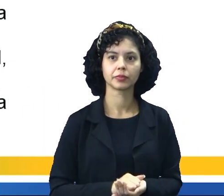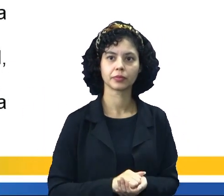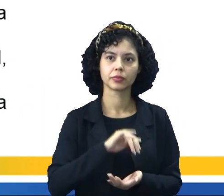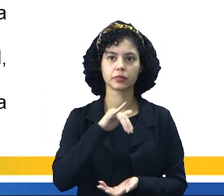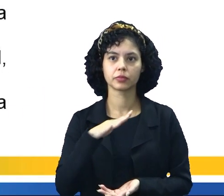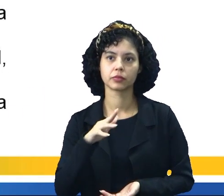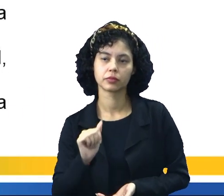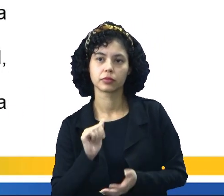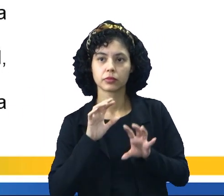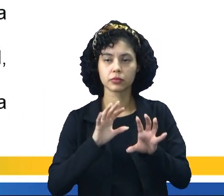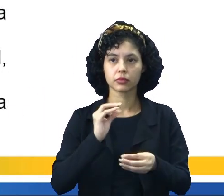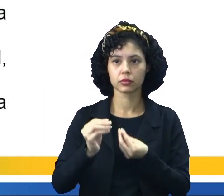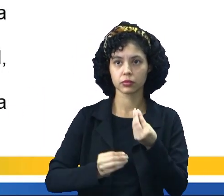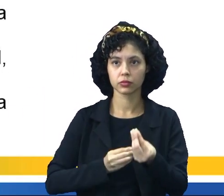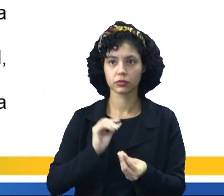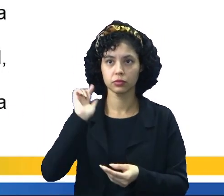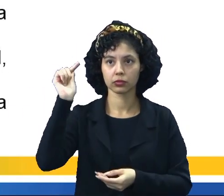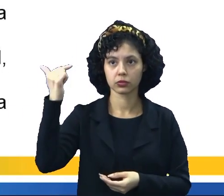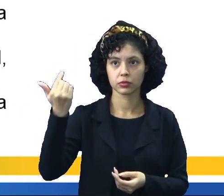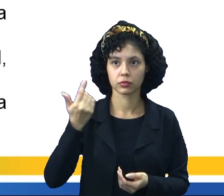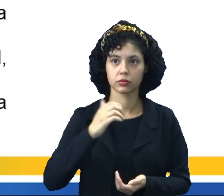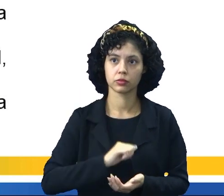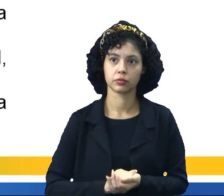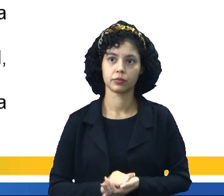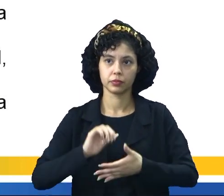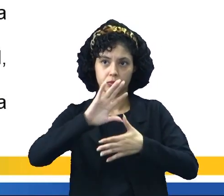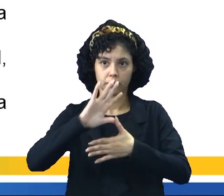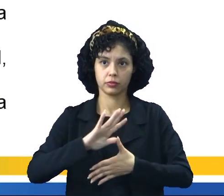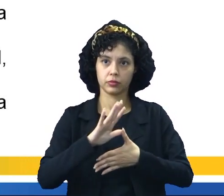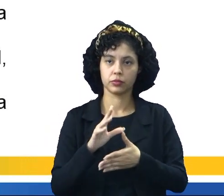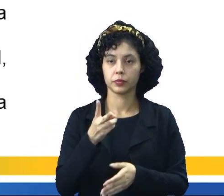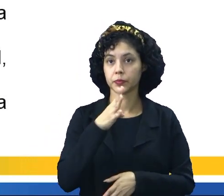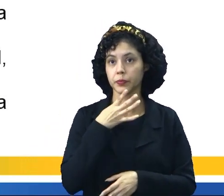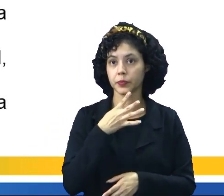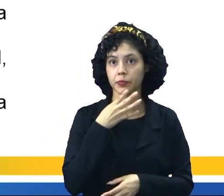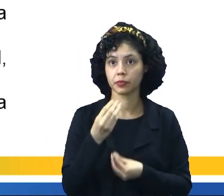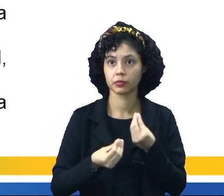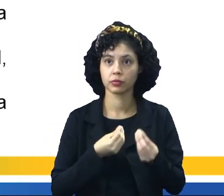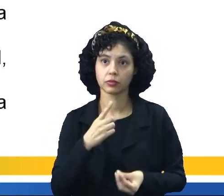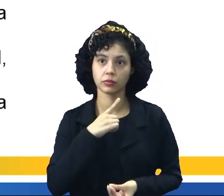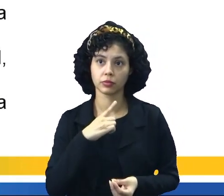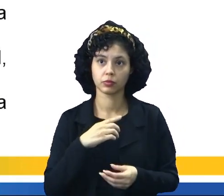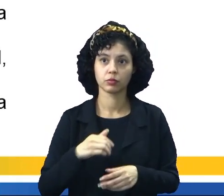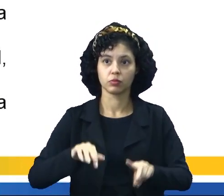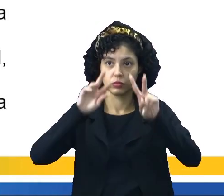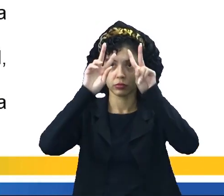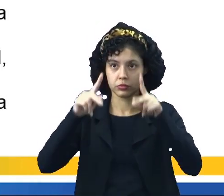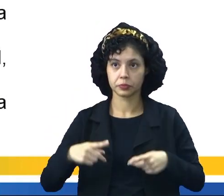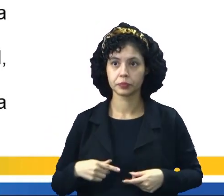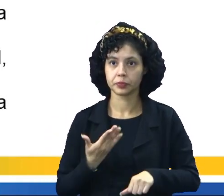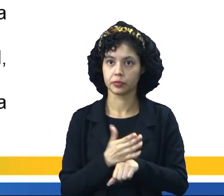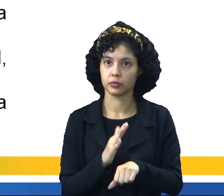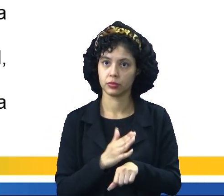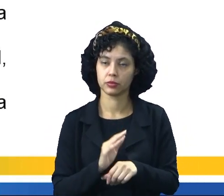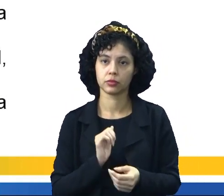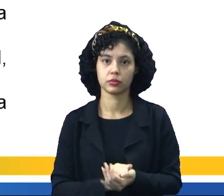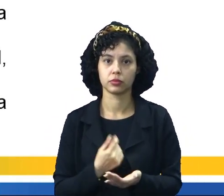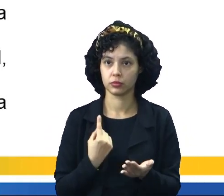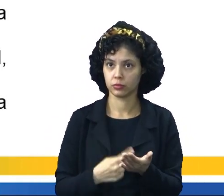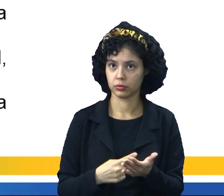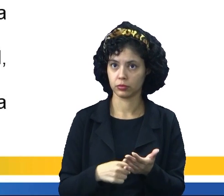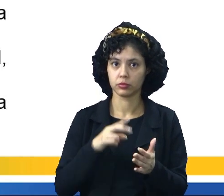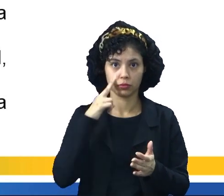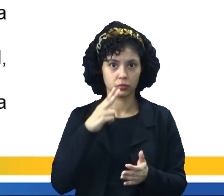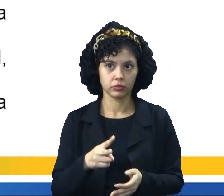Os maias, assim como outros povos mesoamericanos, ficaram conhecidos por terem o sacrifício humano como uma prática muito